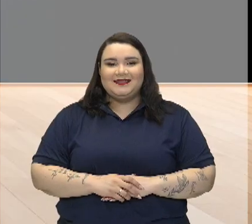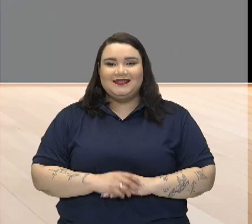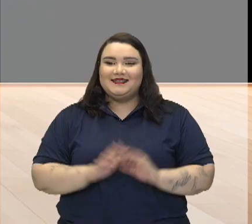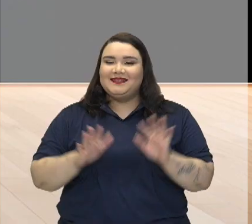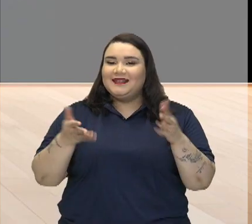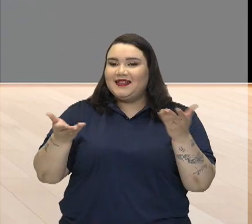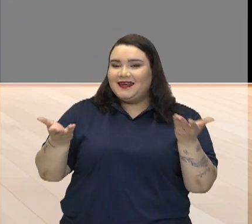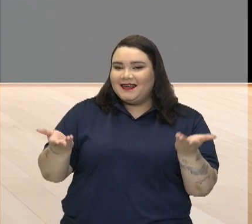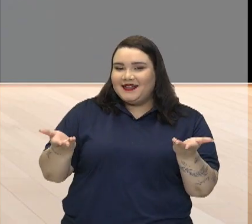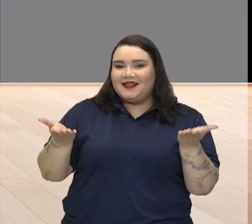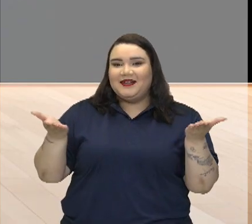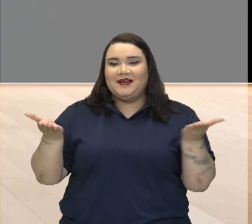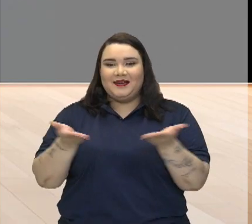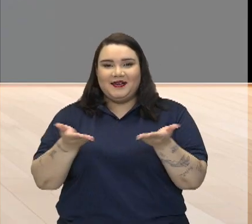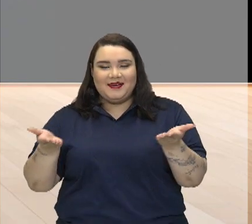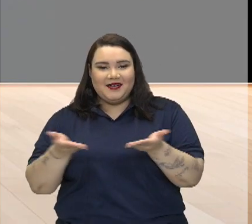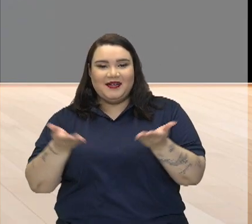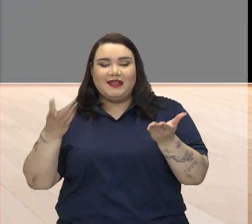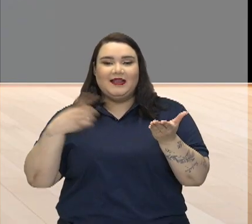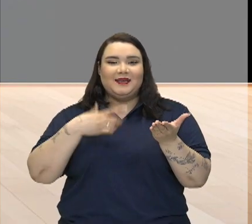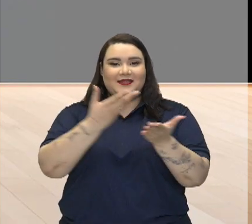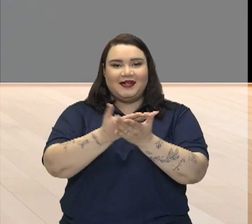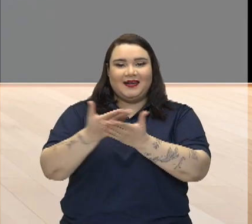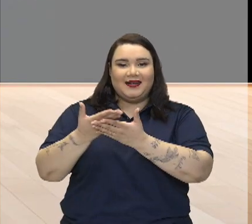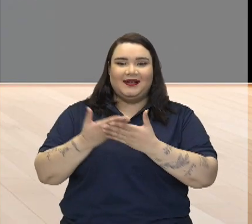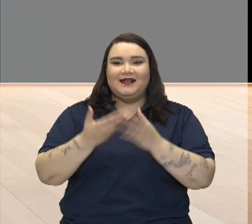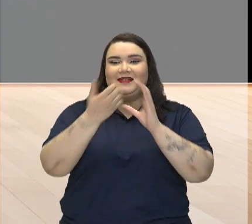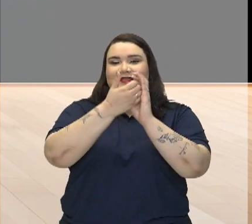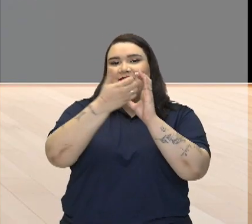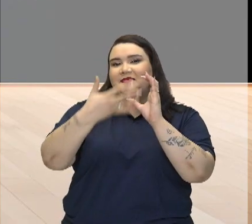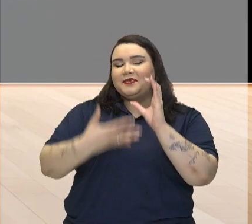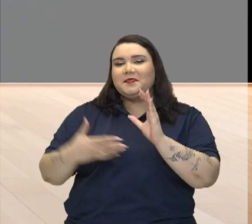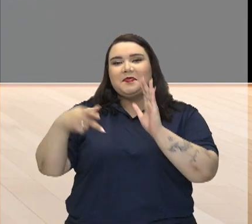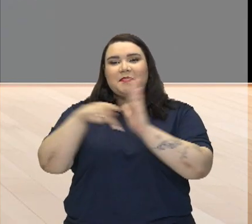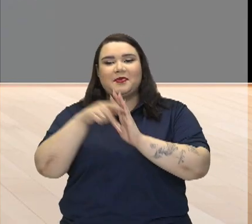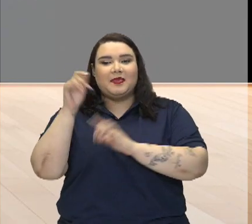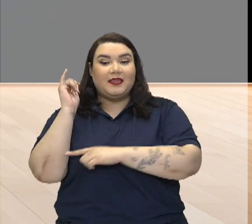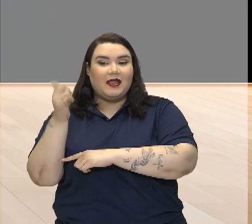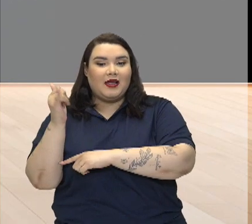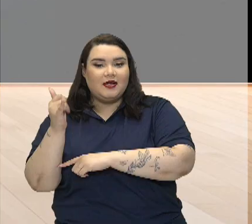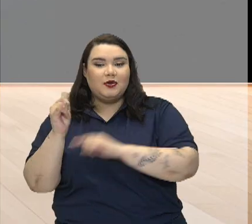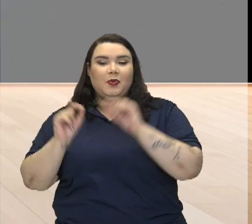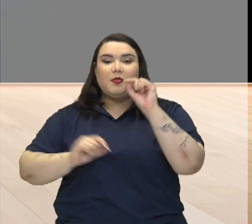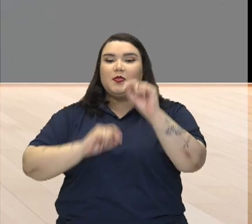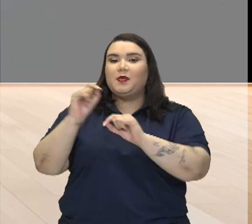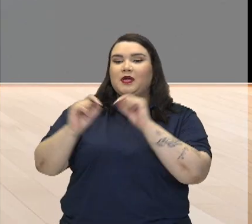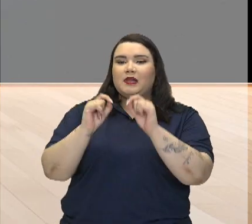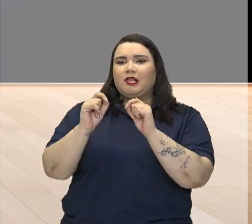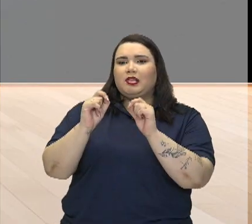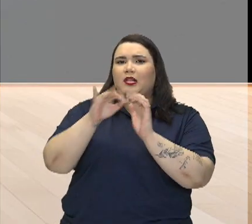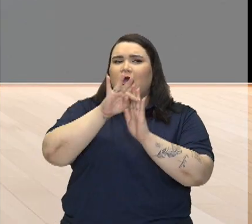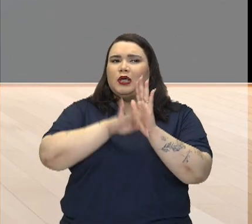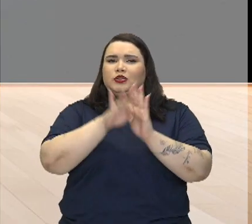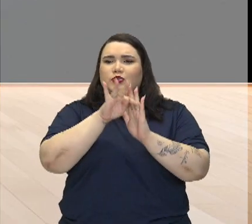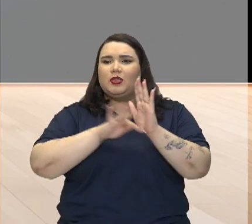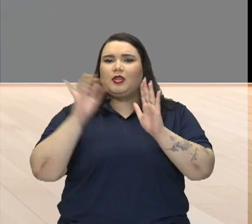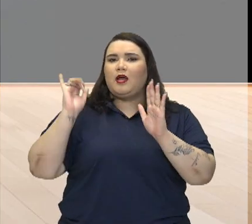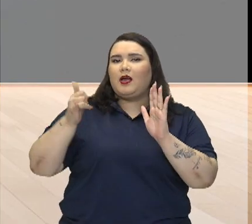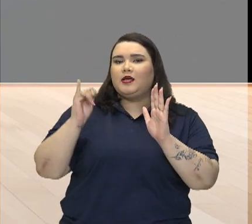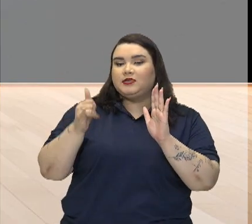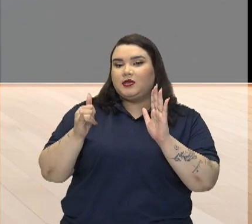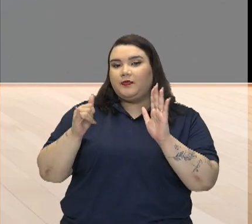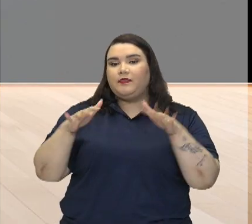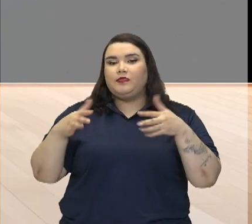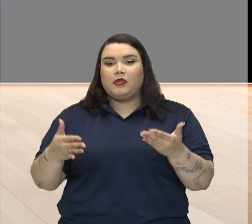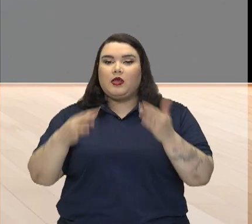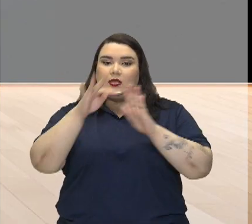Muito bem, os elementos da narrativa. Então, o que são textos narrativos? São